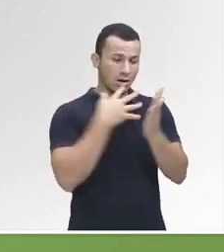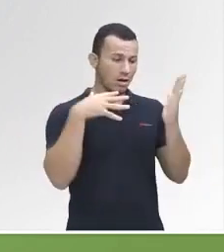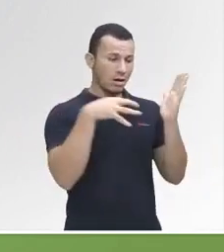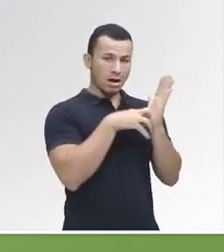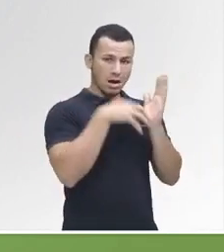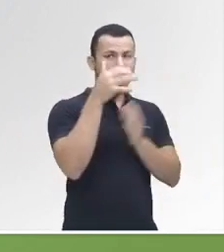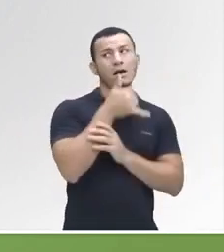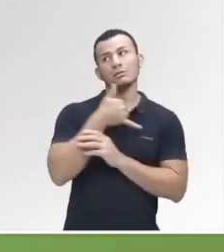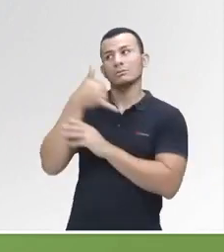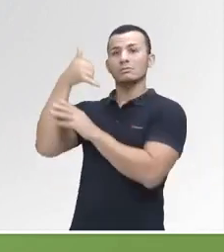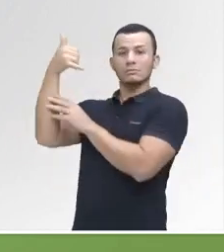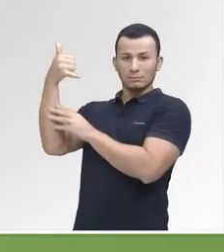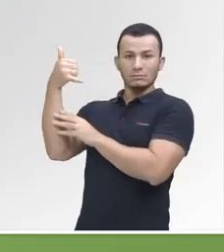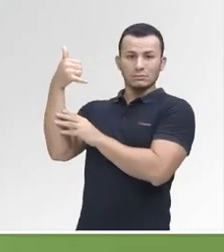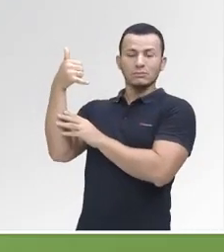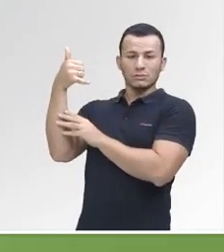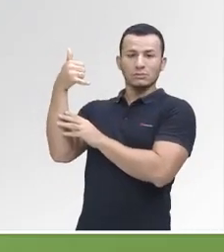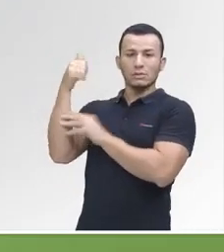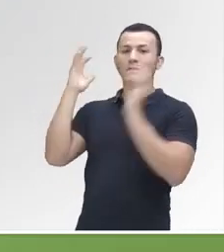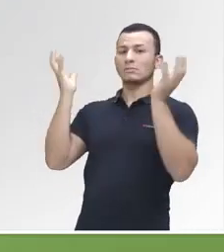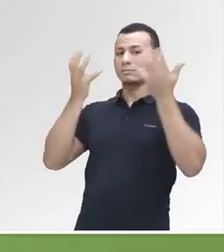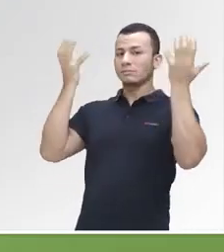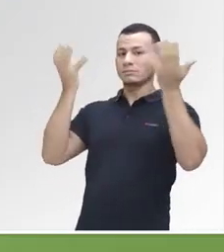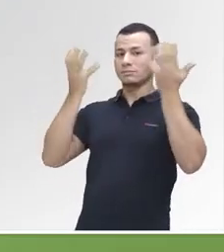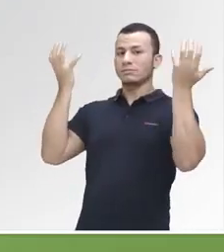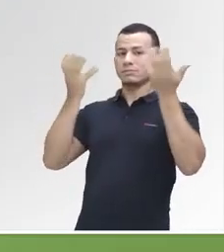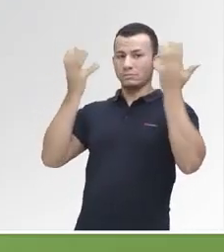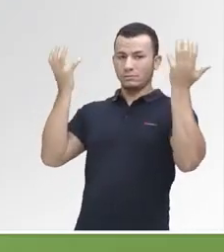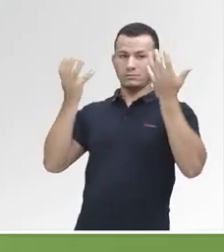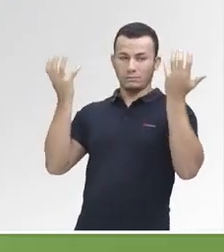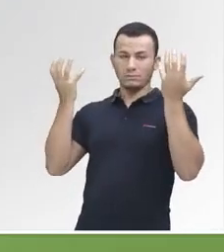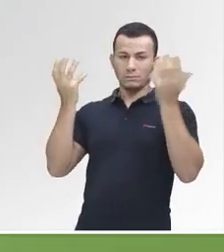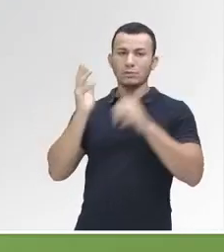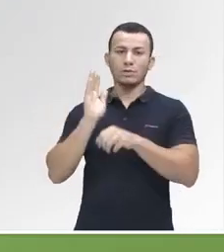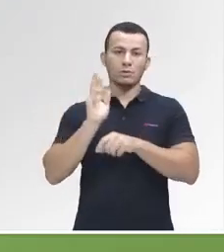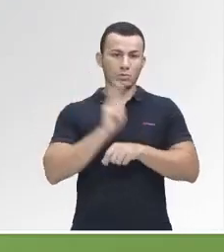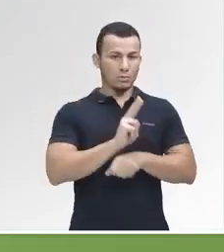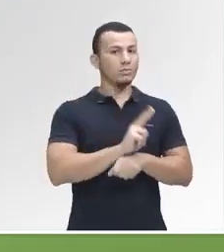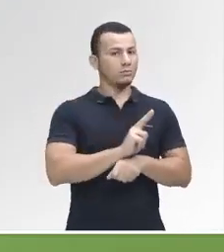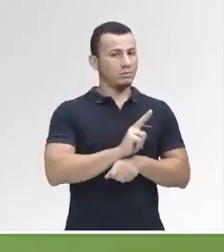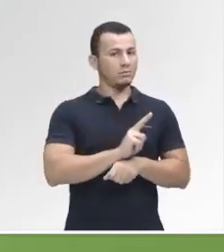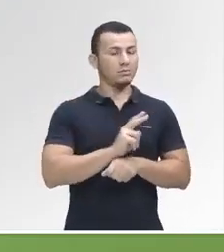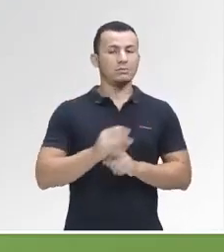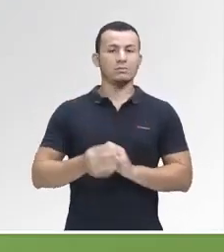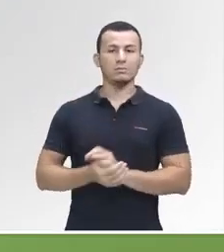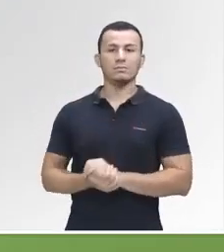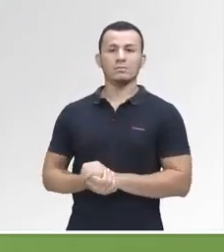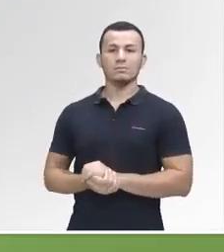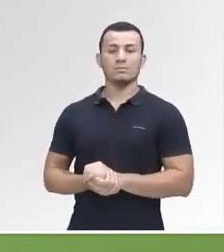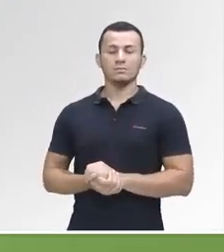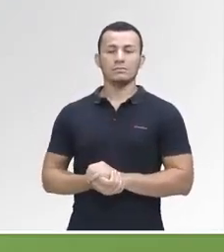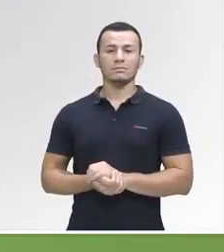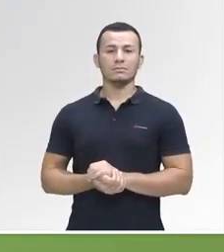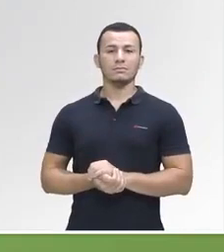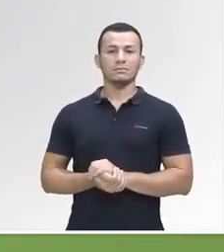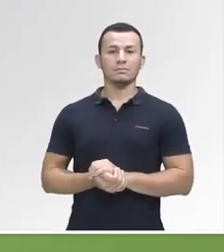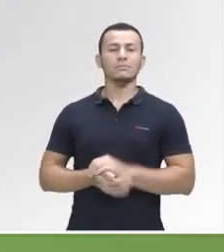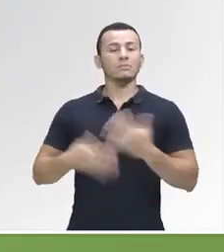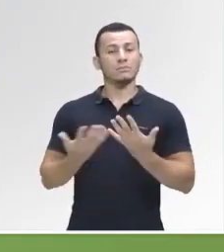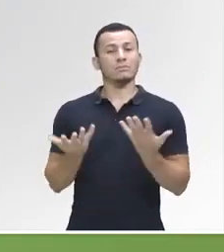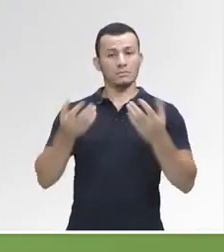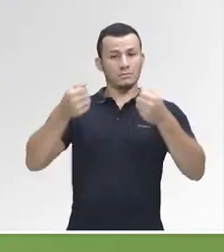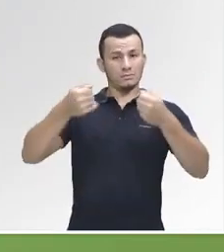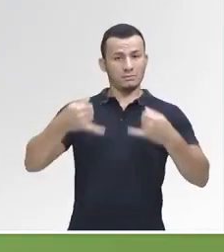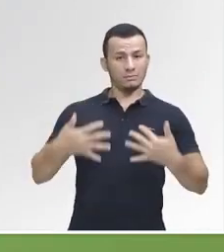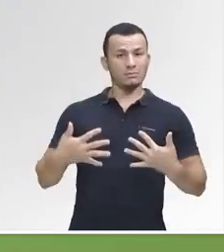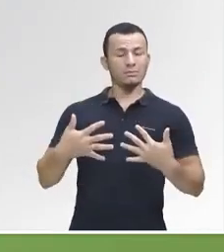é necessário que você chame a emergência, que nós veremos agora, mais ou